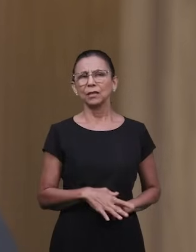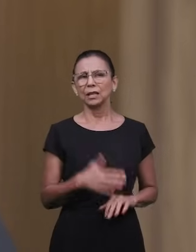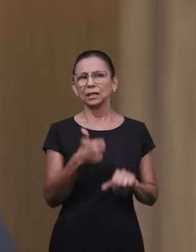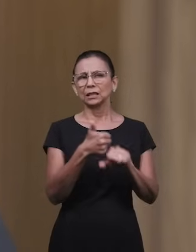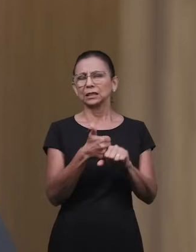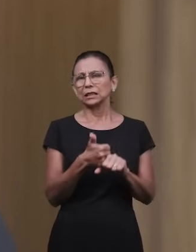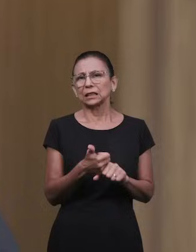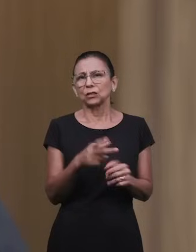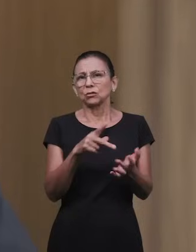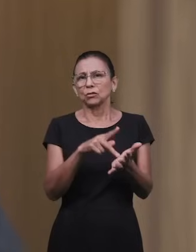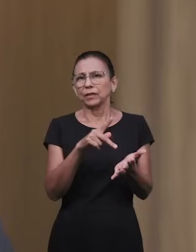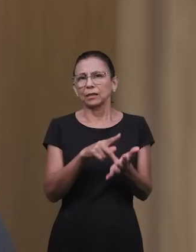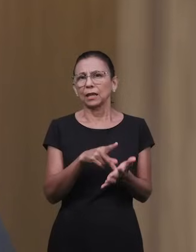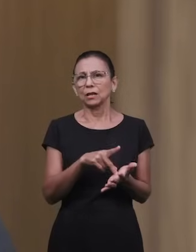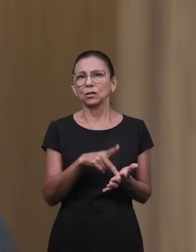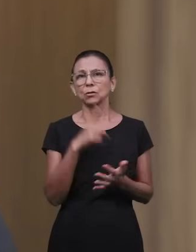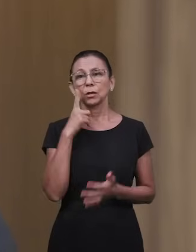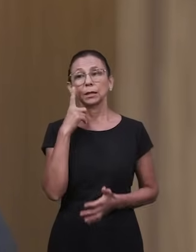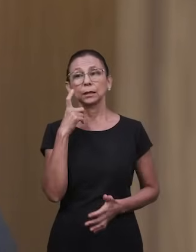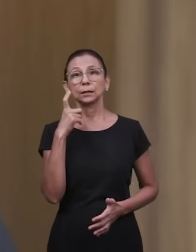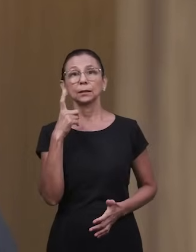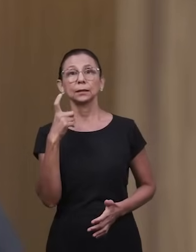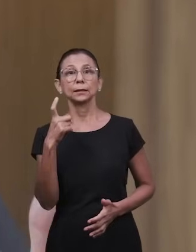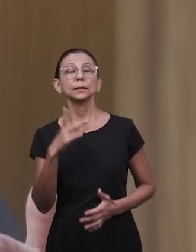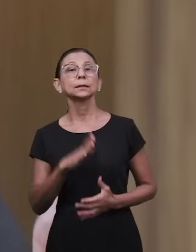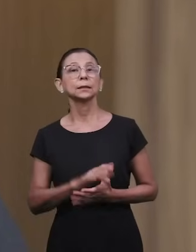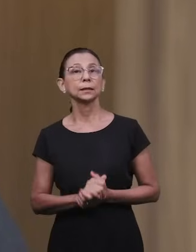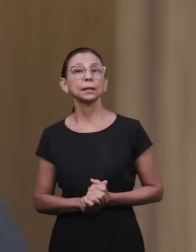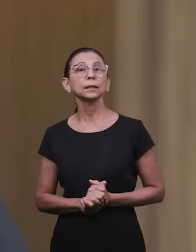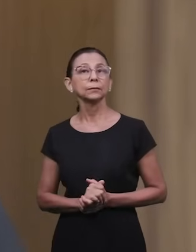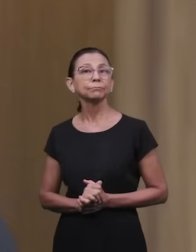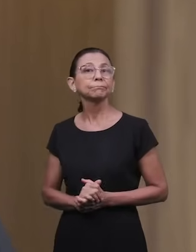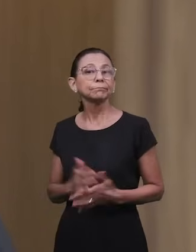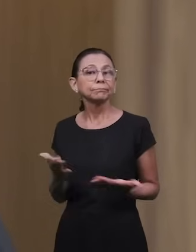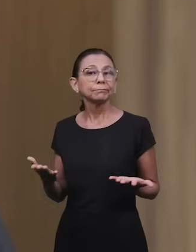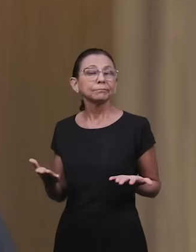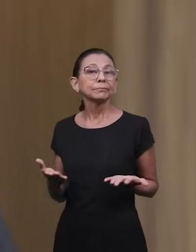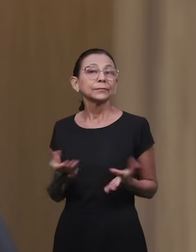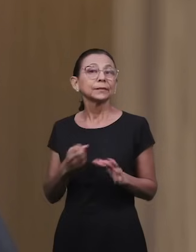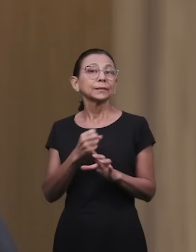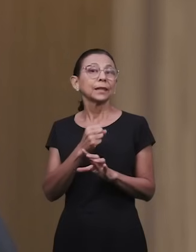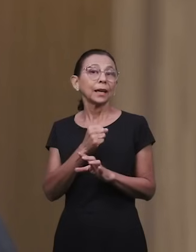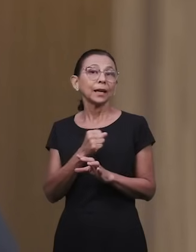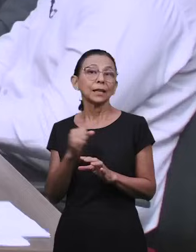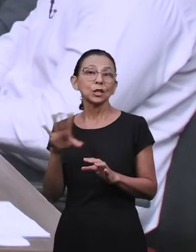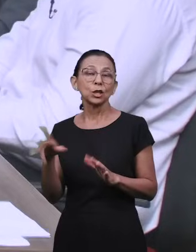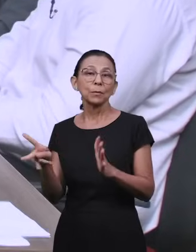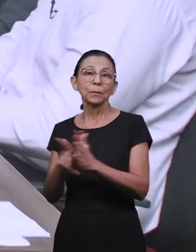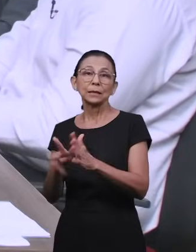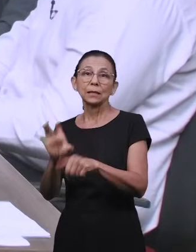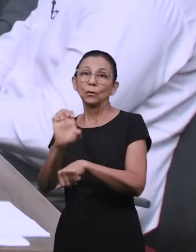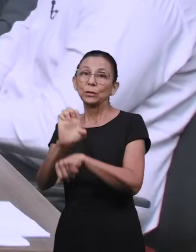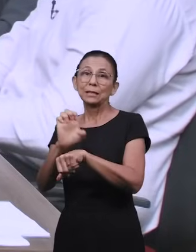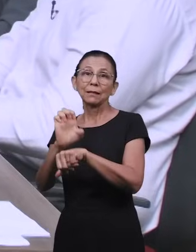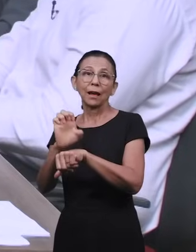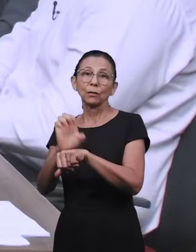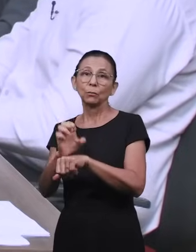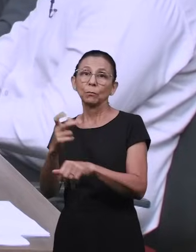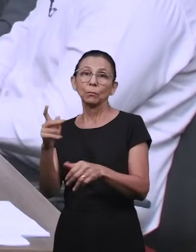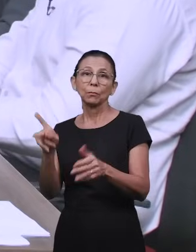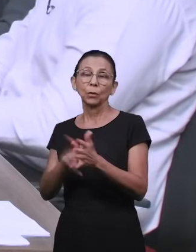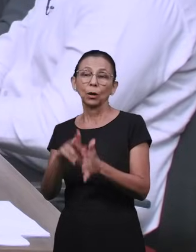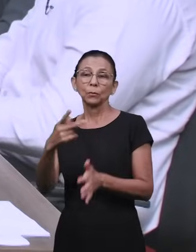pessoas se tornavam cristãs por interesse, né? Para fazer parte do Estado, né? Era socialmente interessante. Socialmente interessante, cristão.